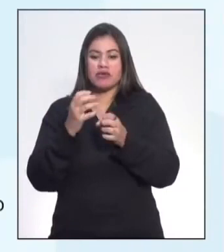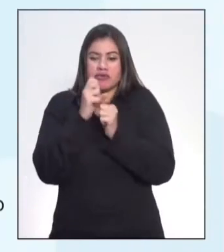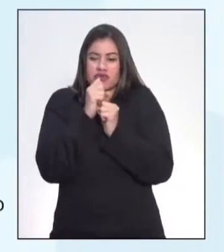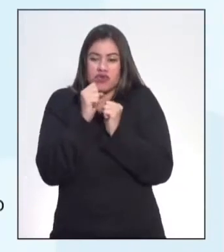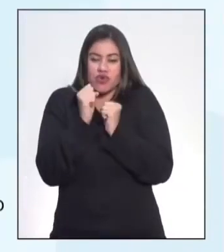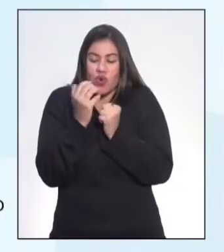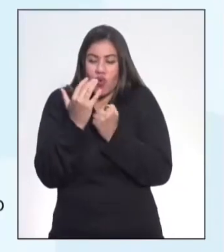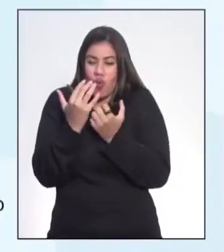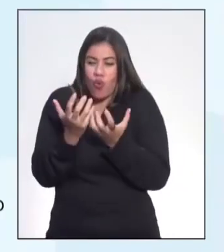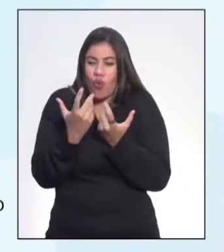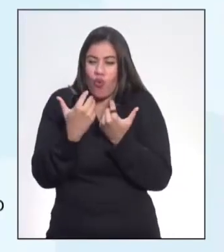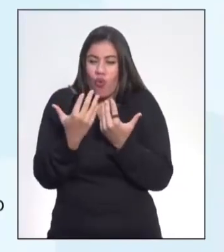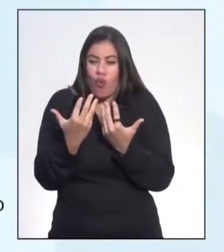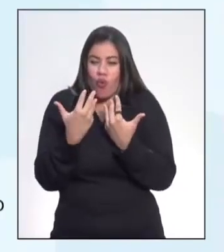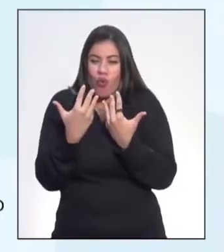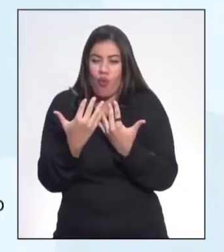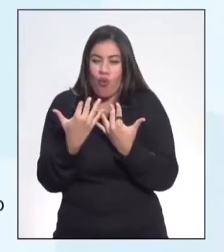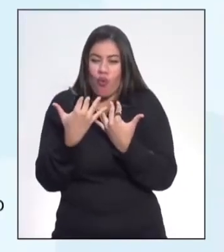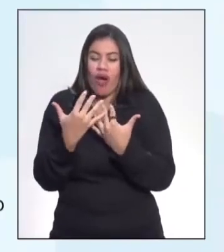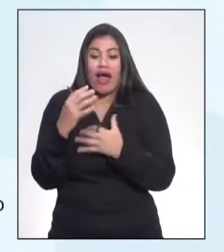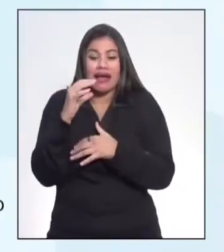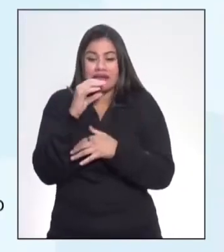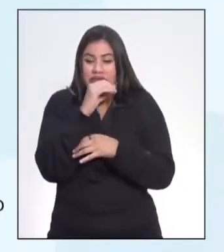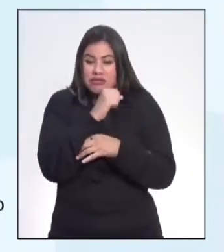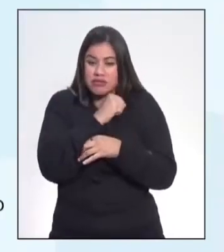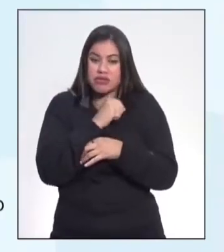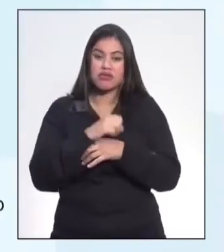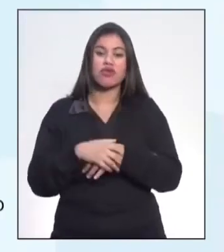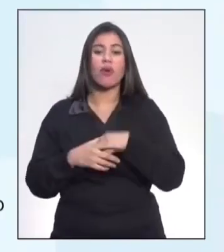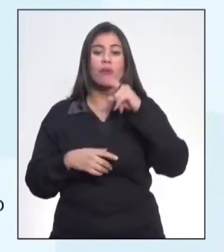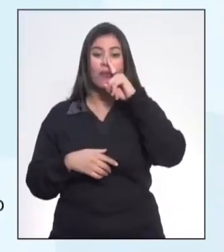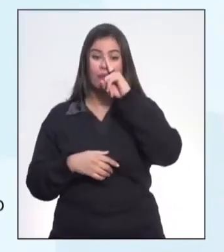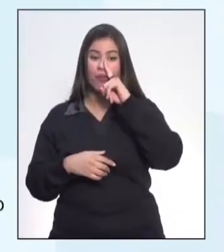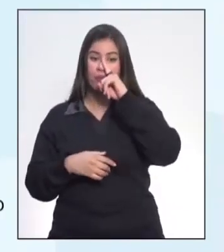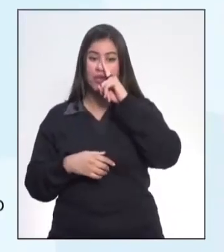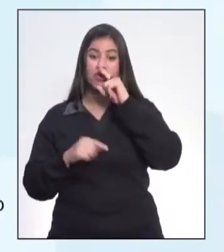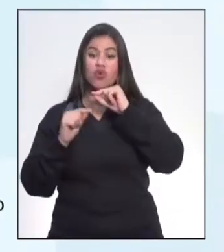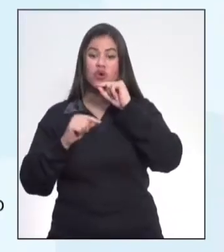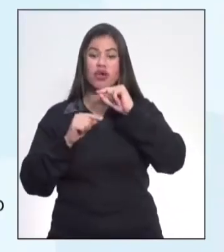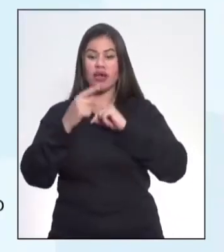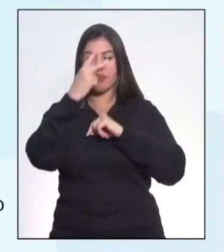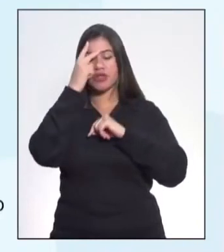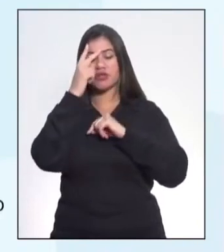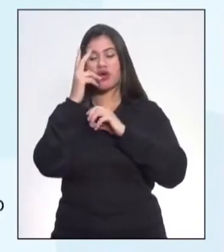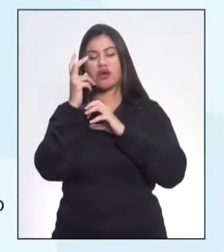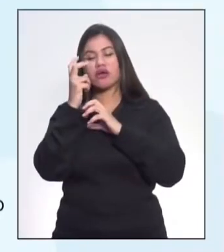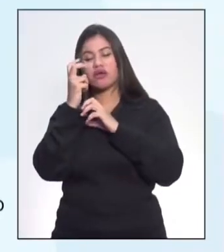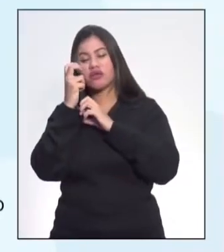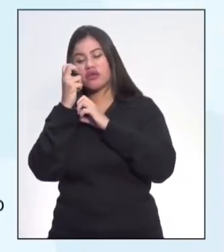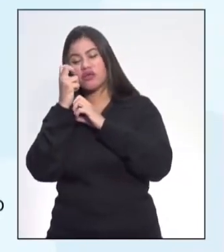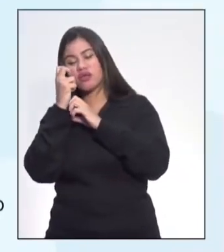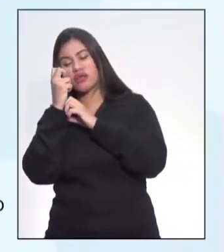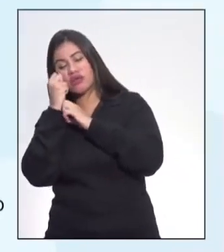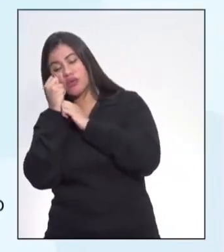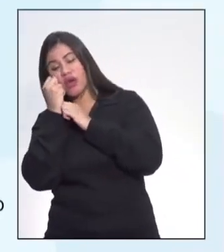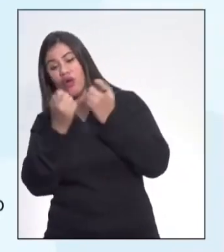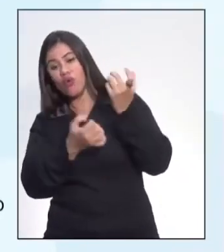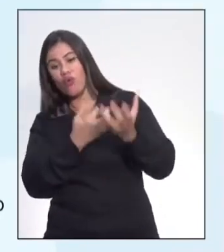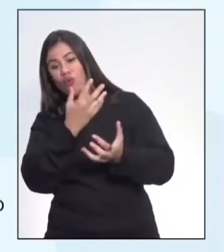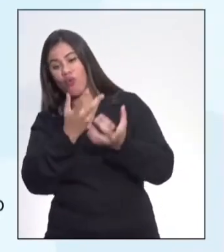frio. O risco no uso desse recurso ocorria quando as pessoas adormeciam antes de apagar totalmente a